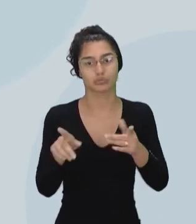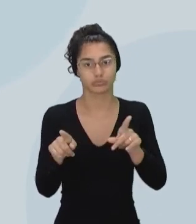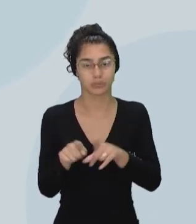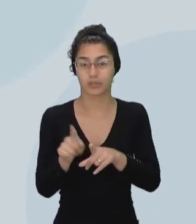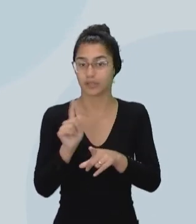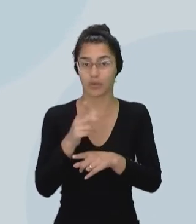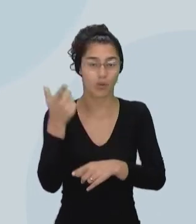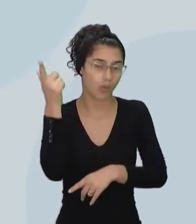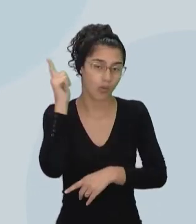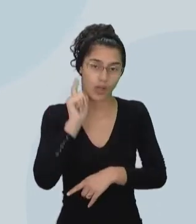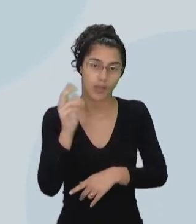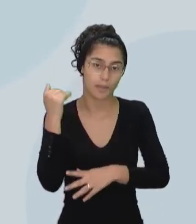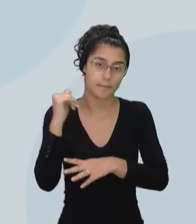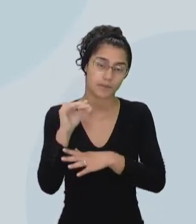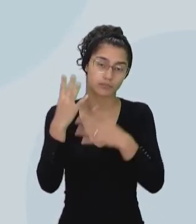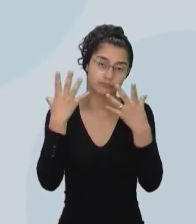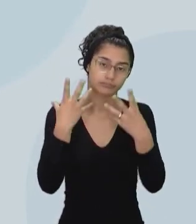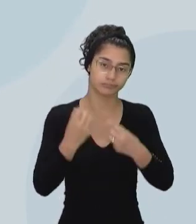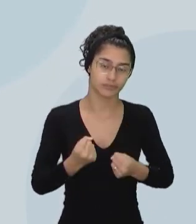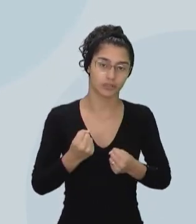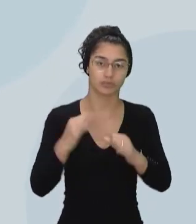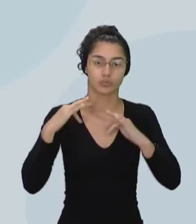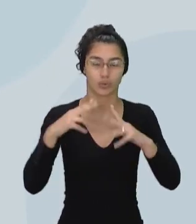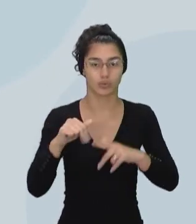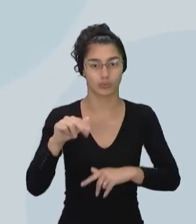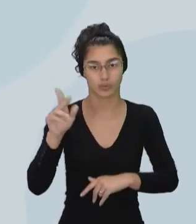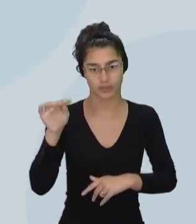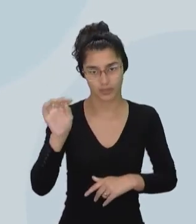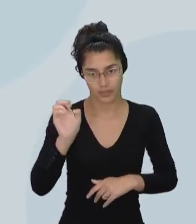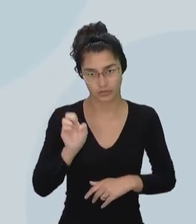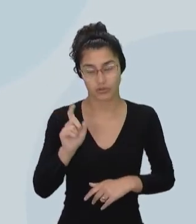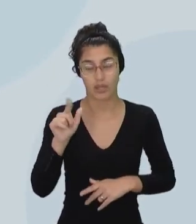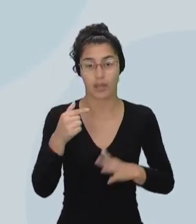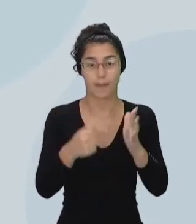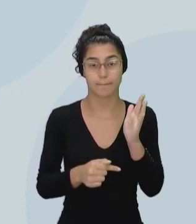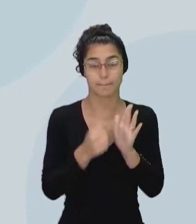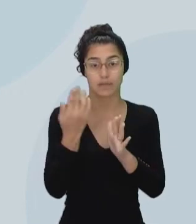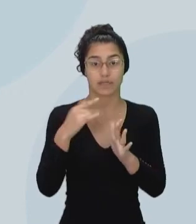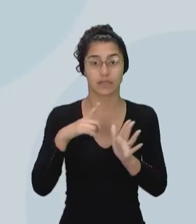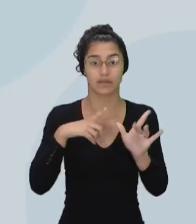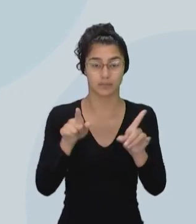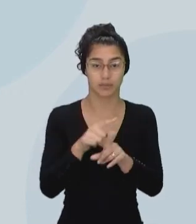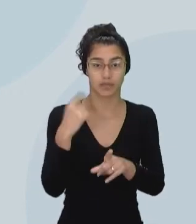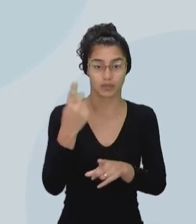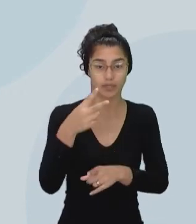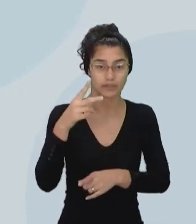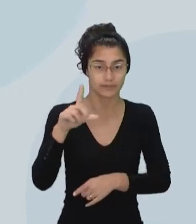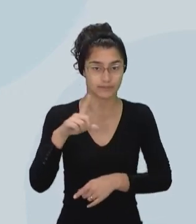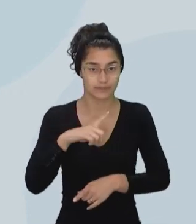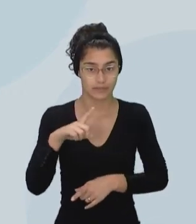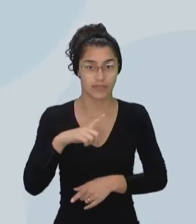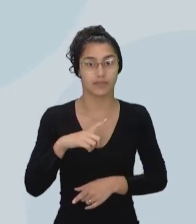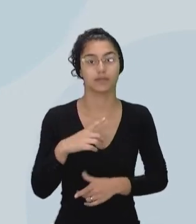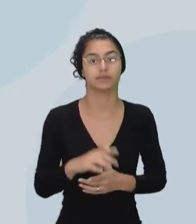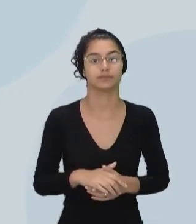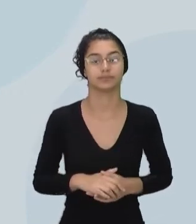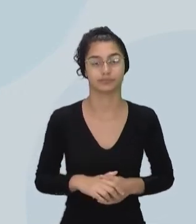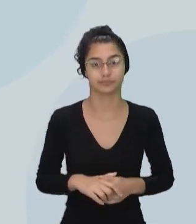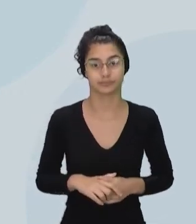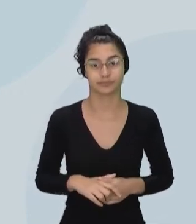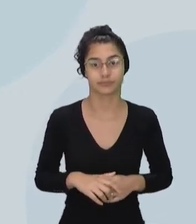não consegue mais absorver os nutrientes. Então essas são as primeiras consequências que a gente tem da